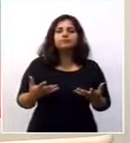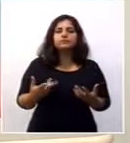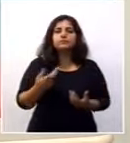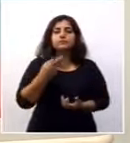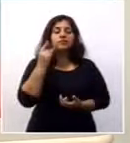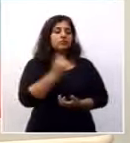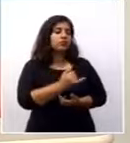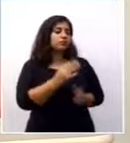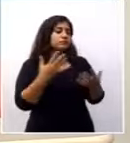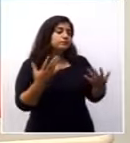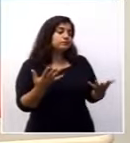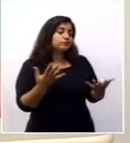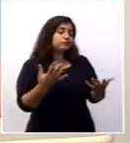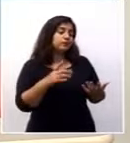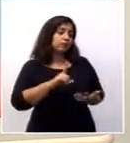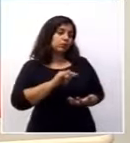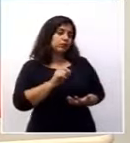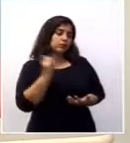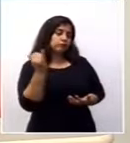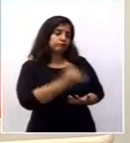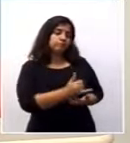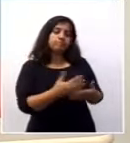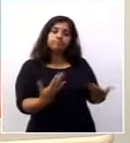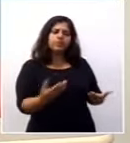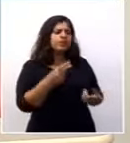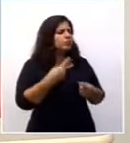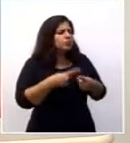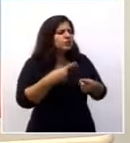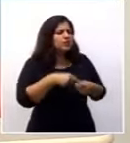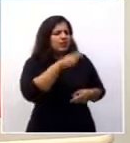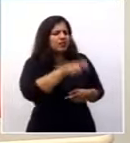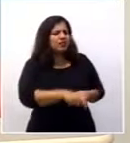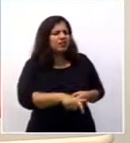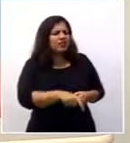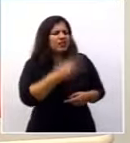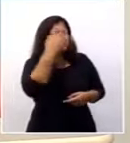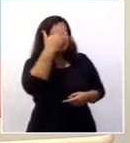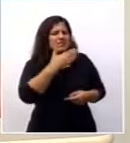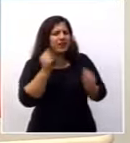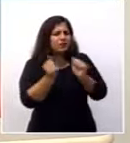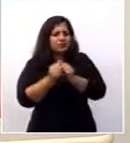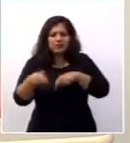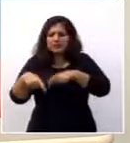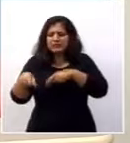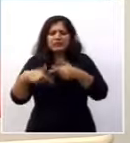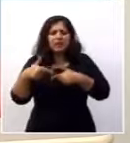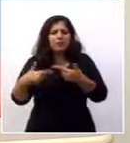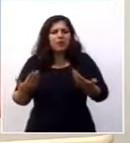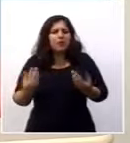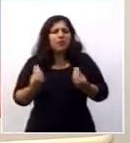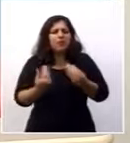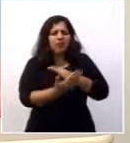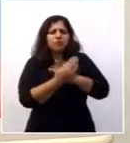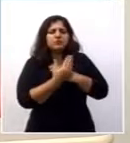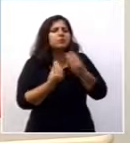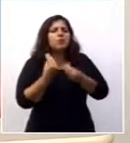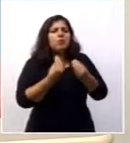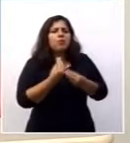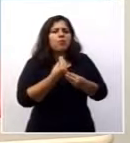para Luzia e falou assim: mas para que serve um cego no meu sítio? Que utilidade que ele